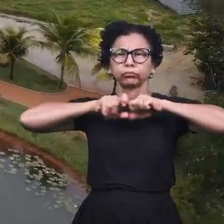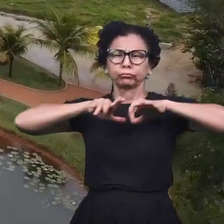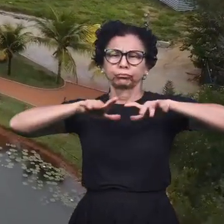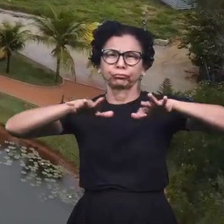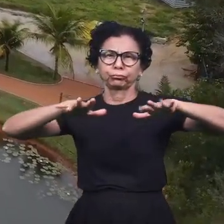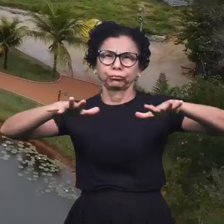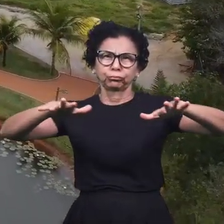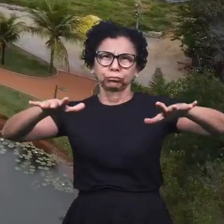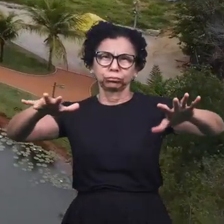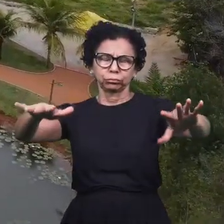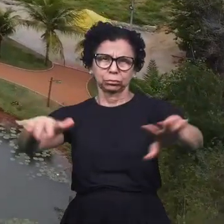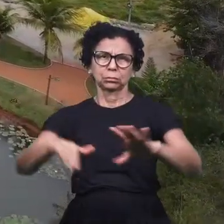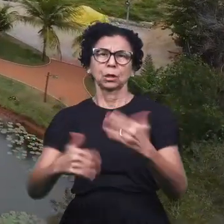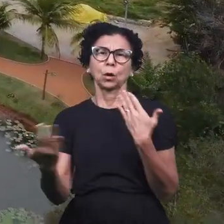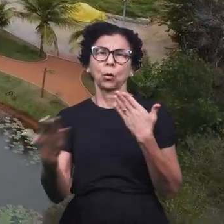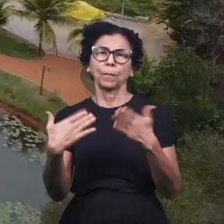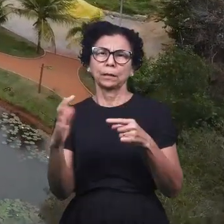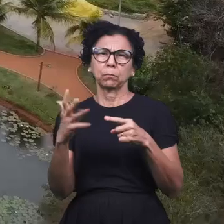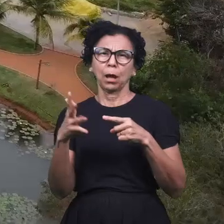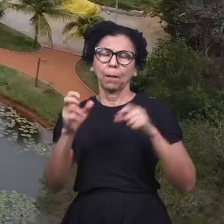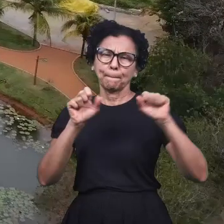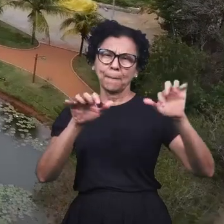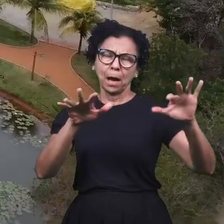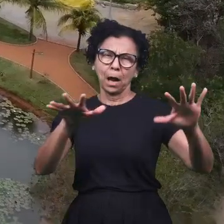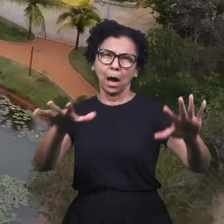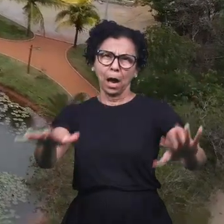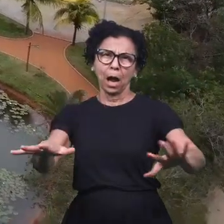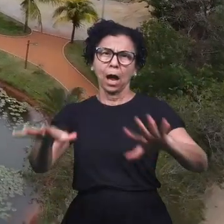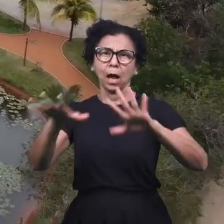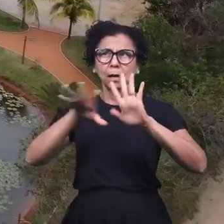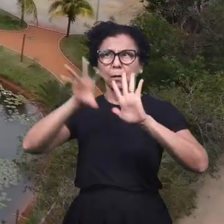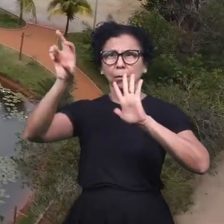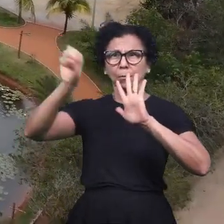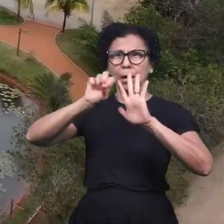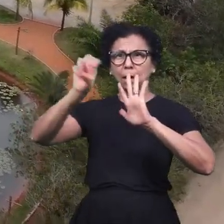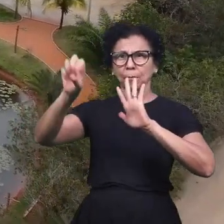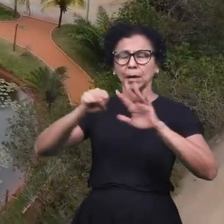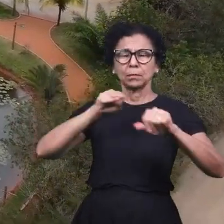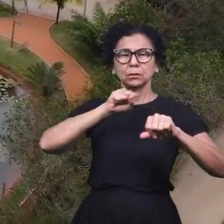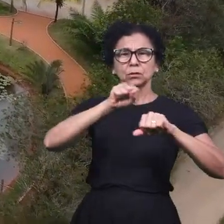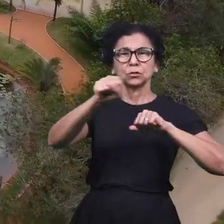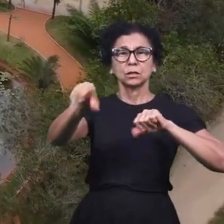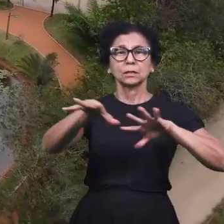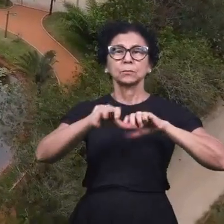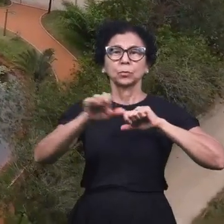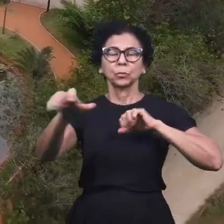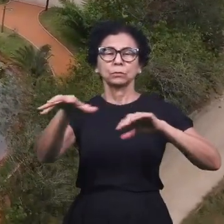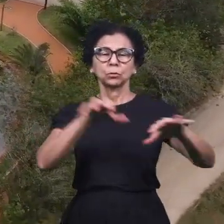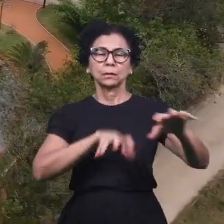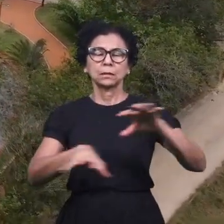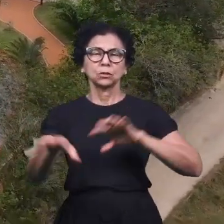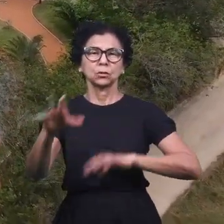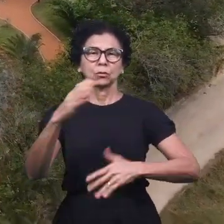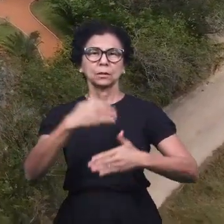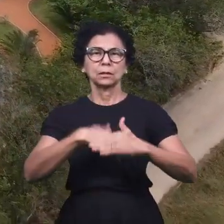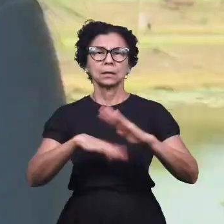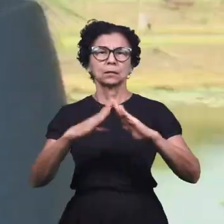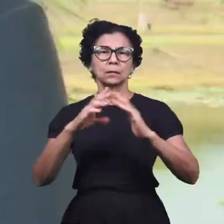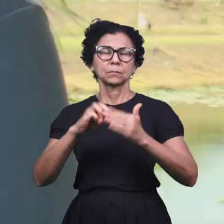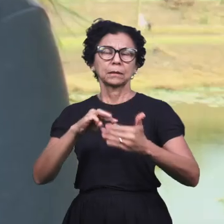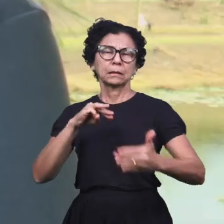funciona como uma grande bateria. A rede armazena a energia e desconta os créditos gerados em outras unidades da